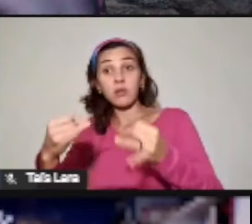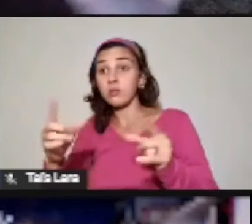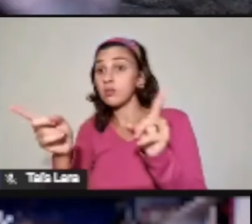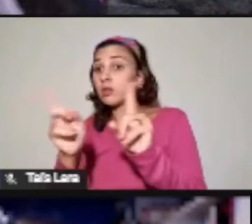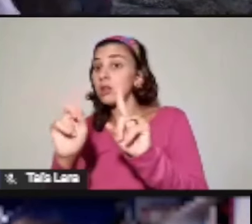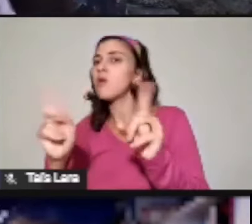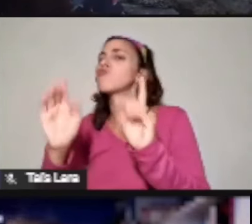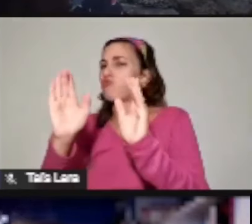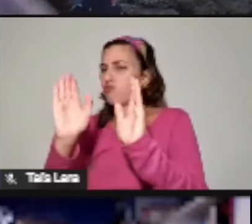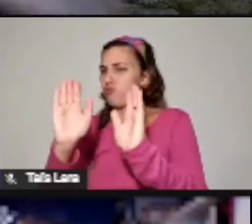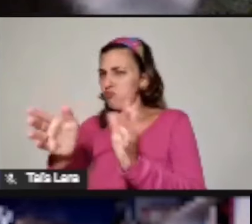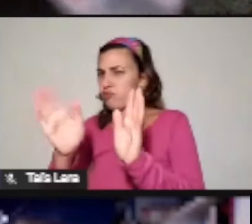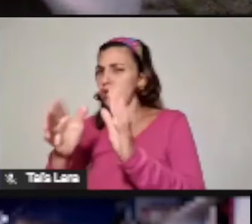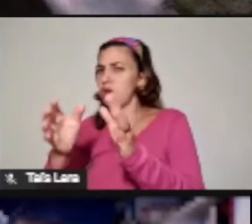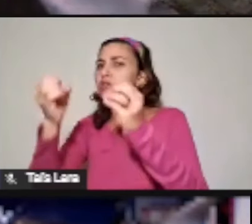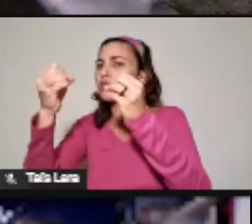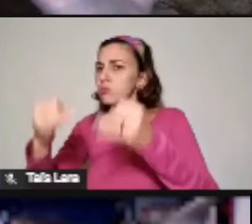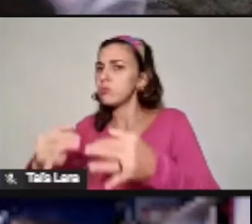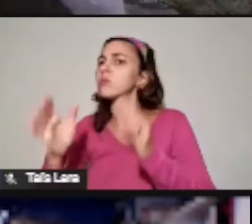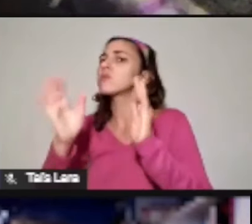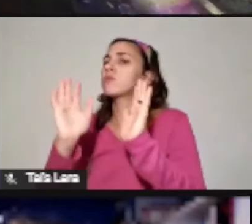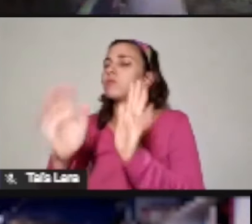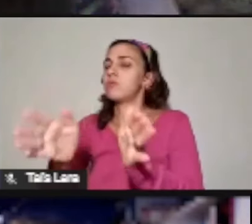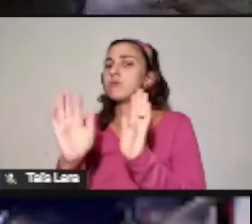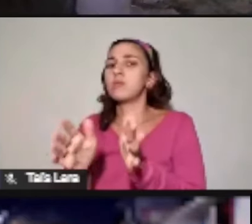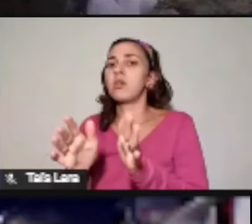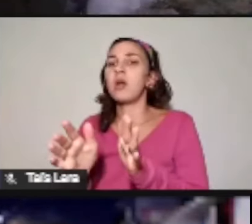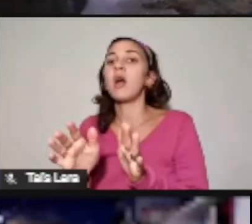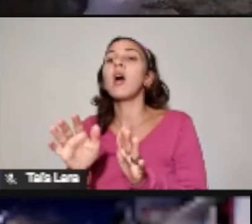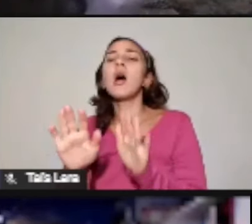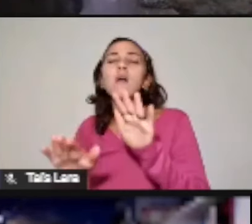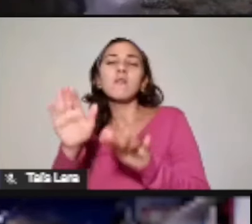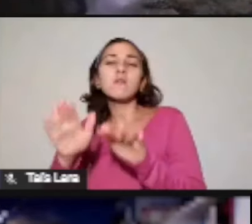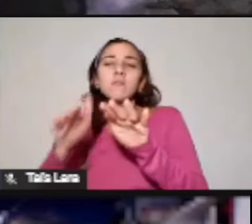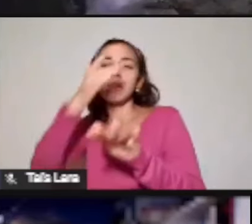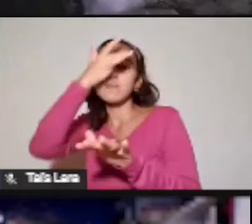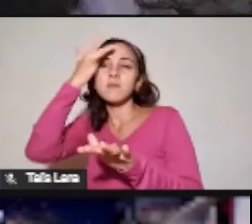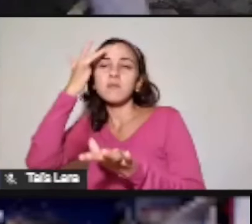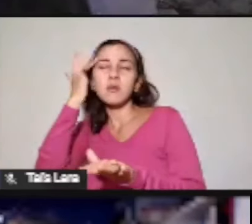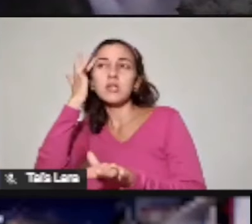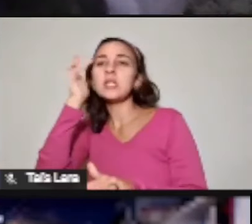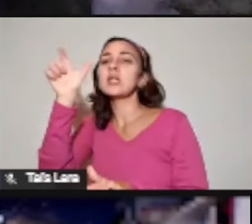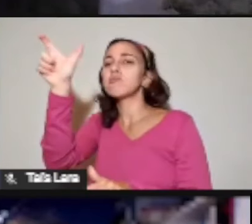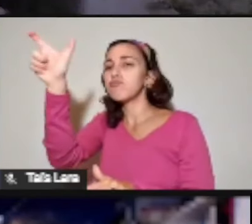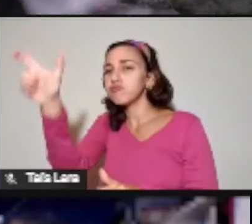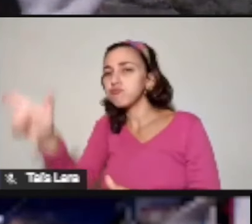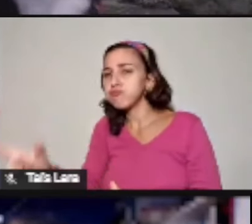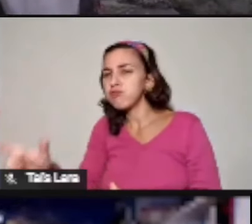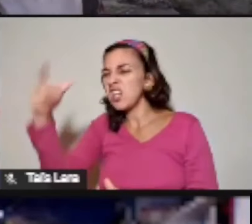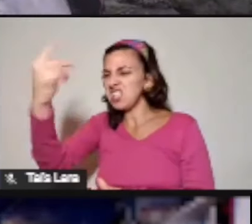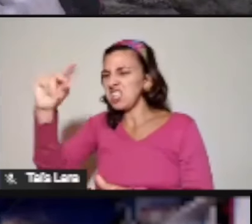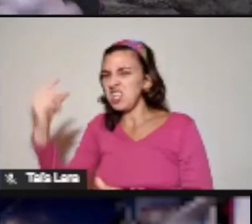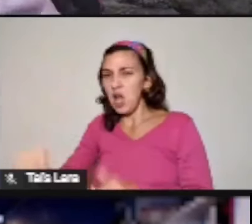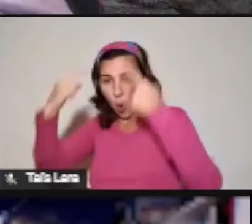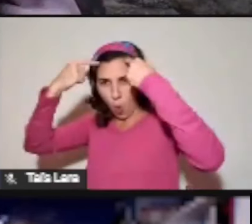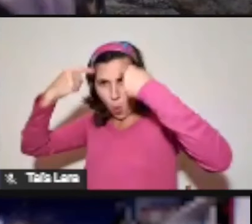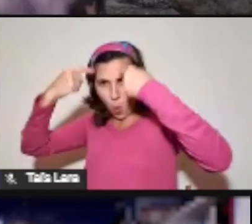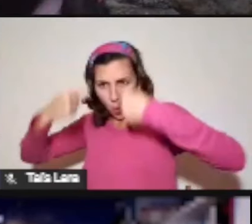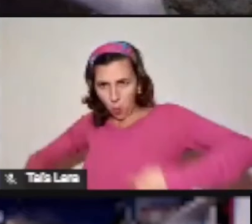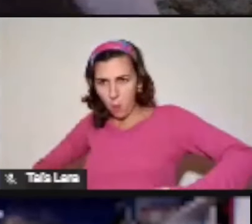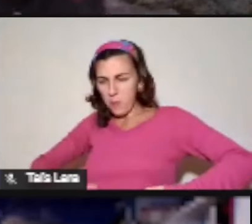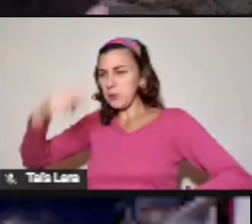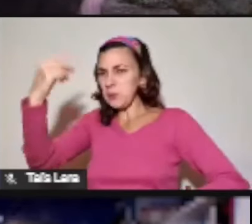já foi muito didática. Quando a gente fala de castigos físicos, são esses castigos em que a criança vai, em